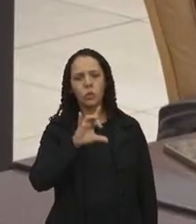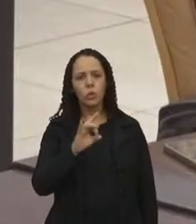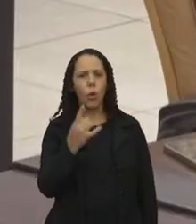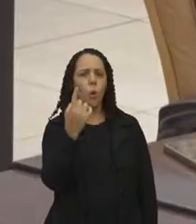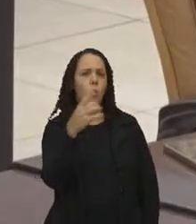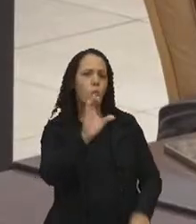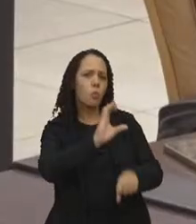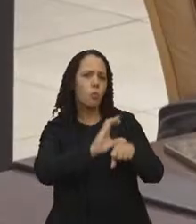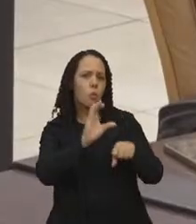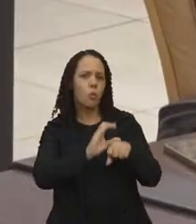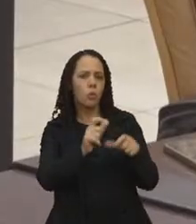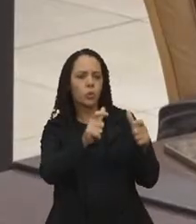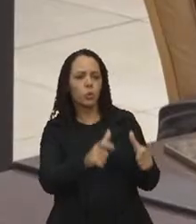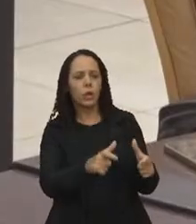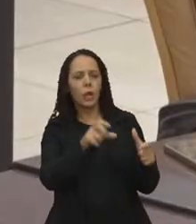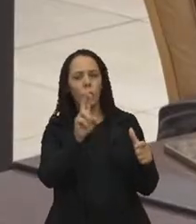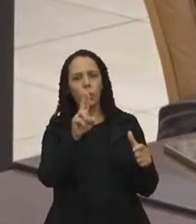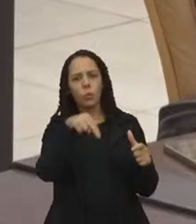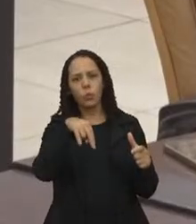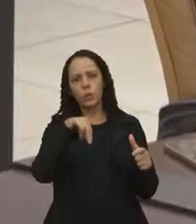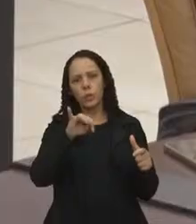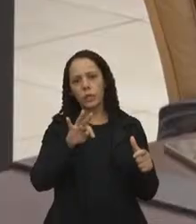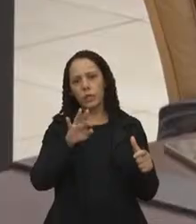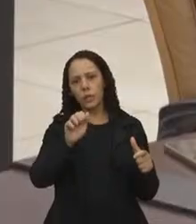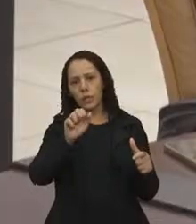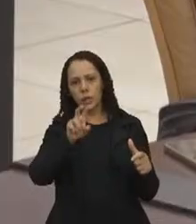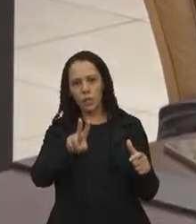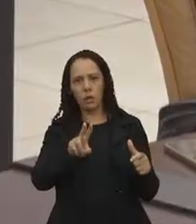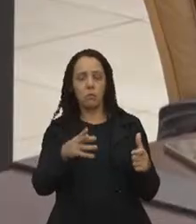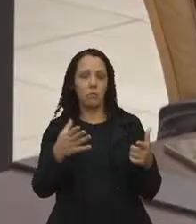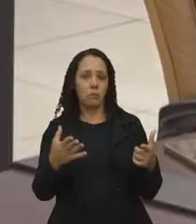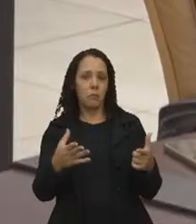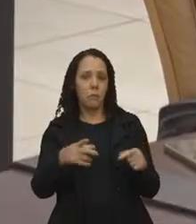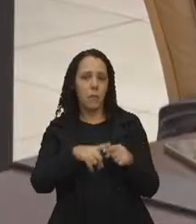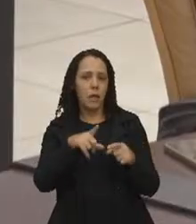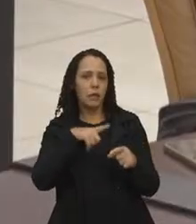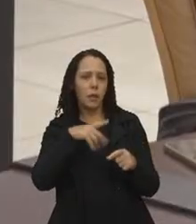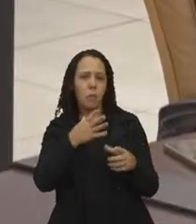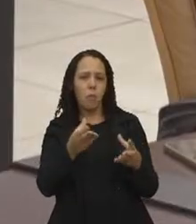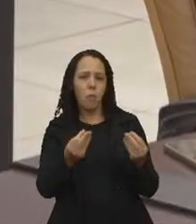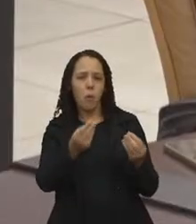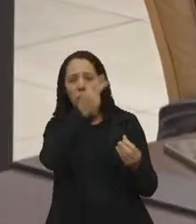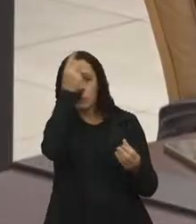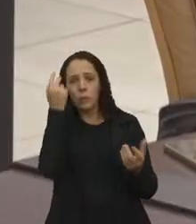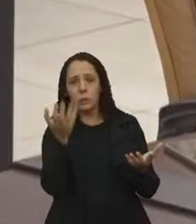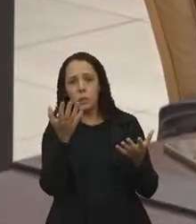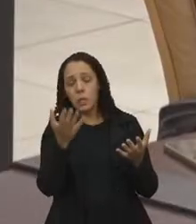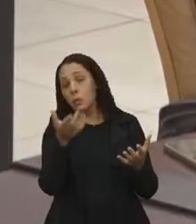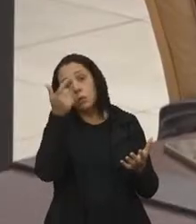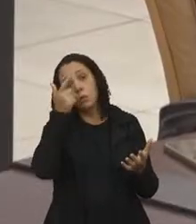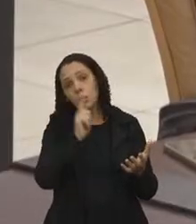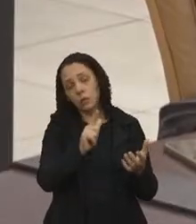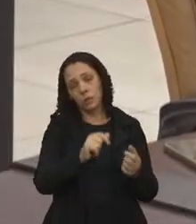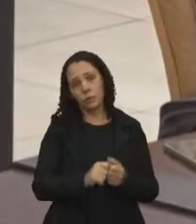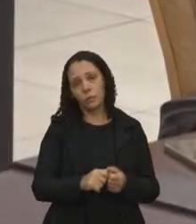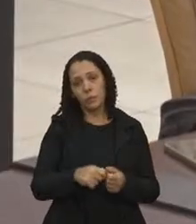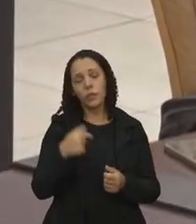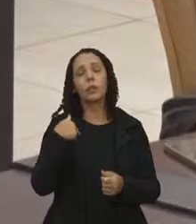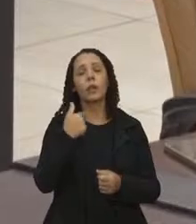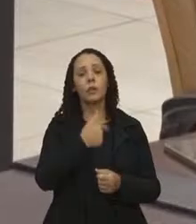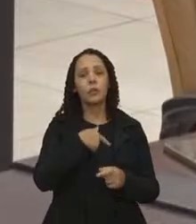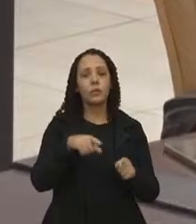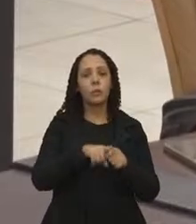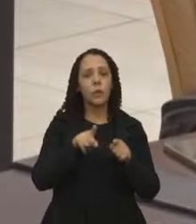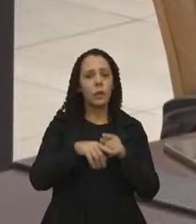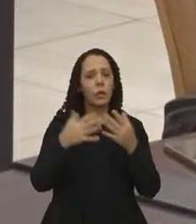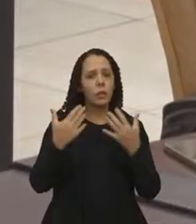na Unital. Isso não é nem perto de atender a demanda que a gente tem aqui. E recentemente a gente recebeu o Odilon Guedes, que é o presidente estadual do